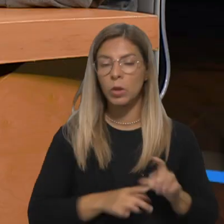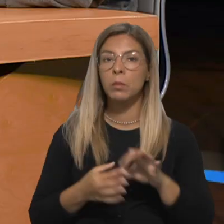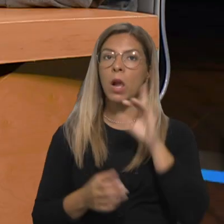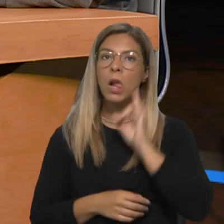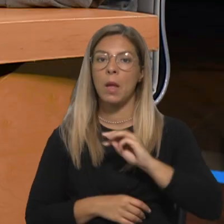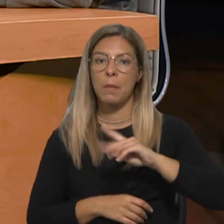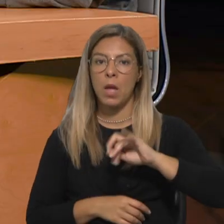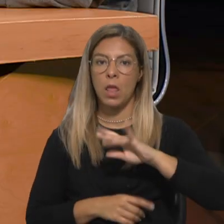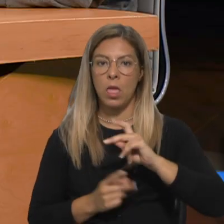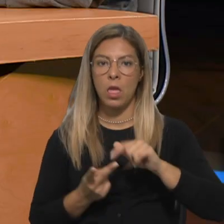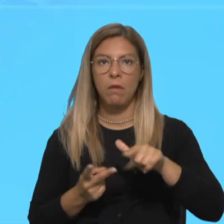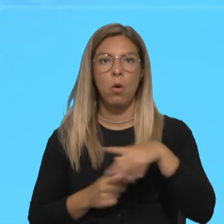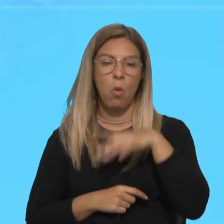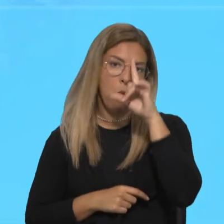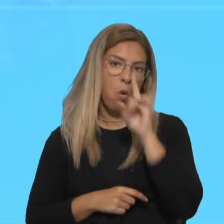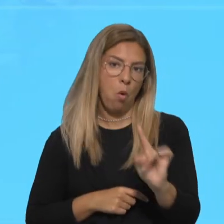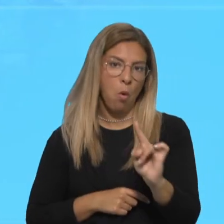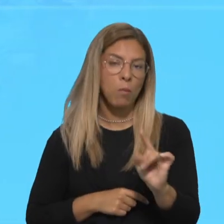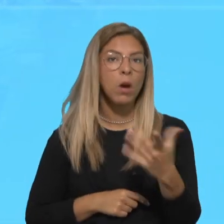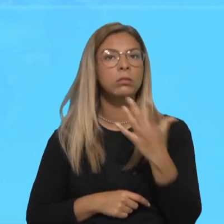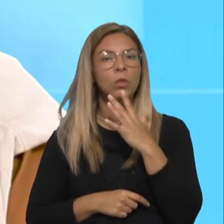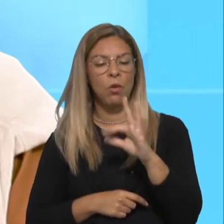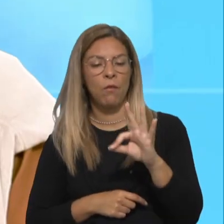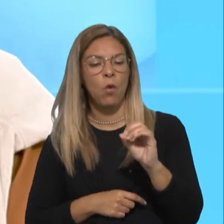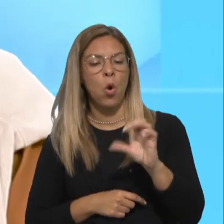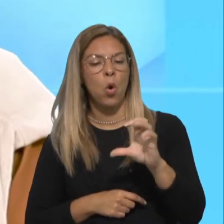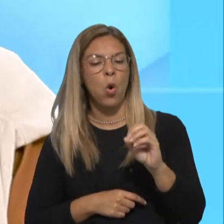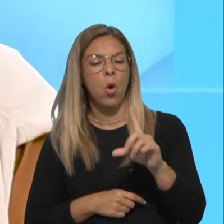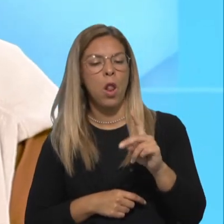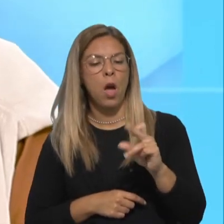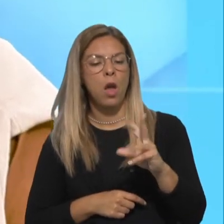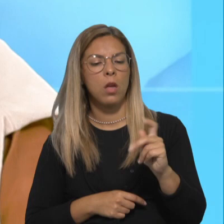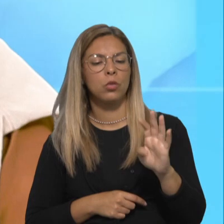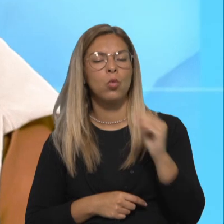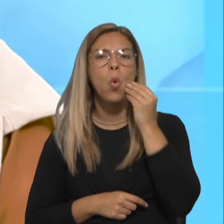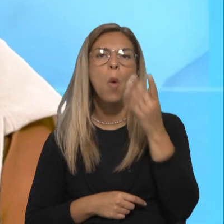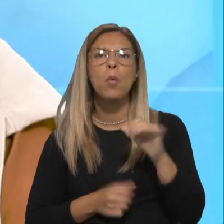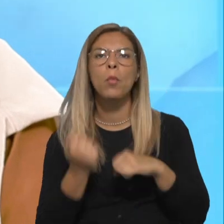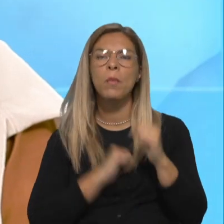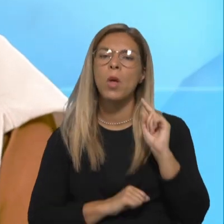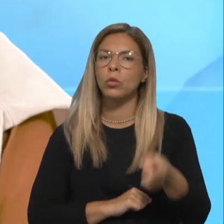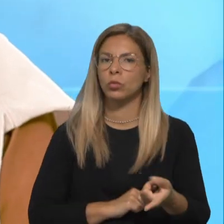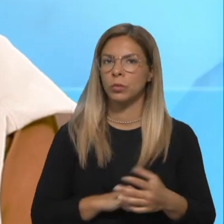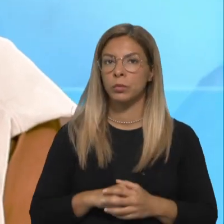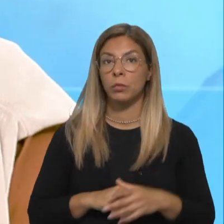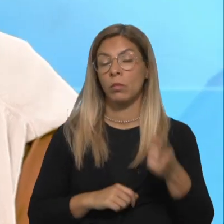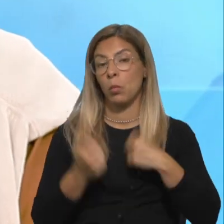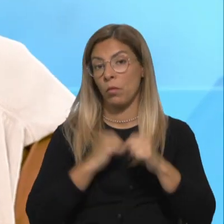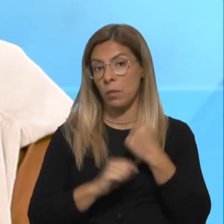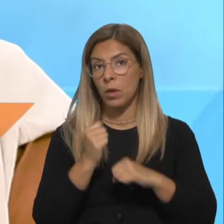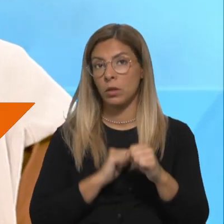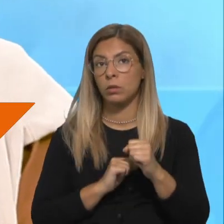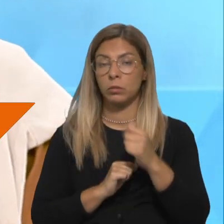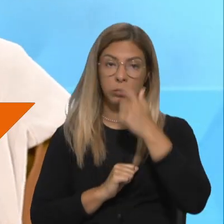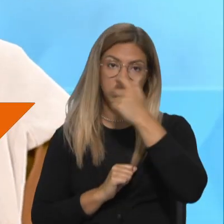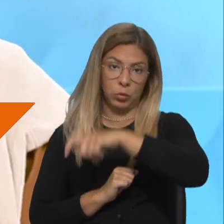Rosário Cordeiro começava por si. Movimentos focolares. Como o podemos identificar? Movimentos focolares é um movimento de leigos,